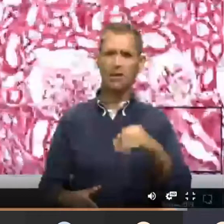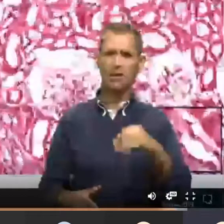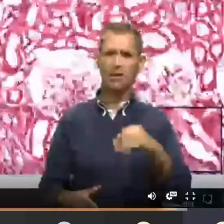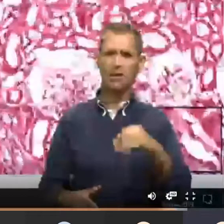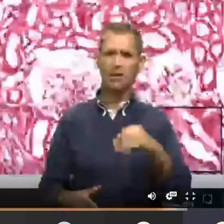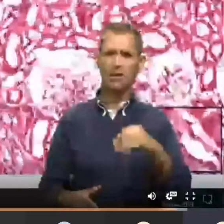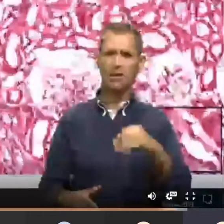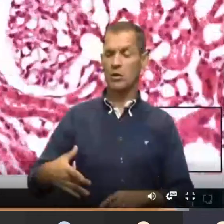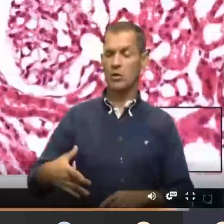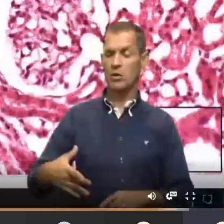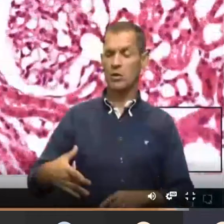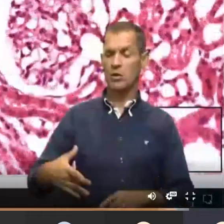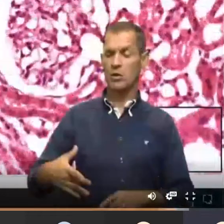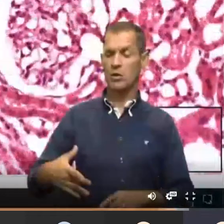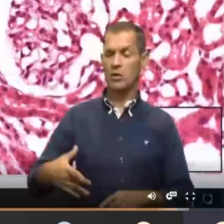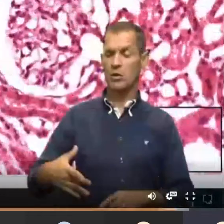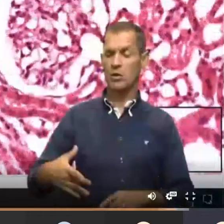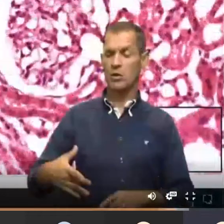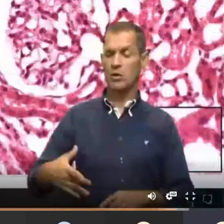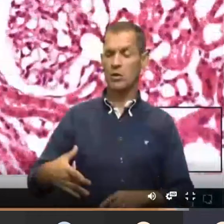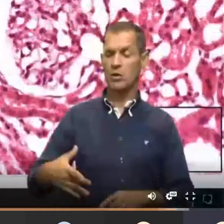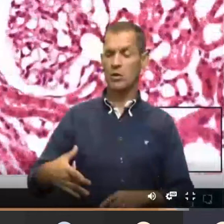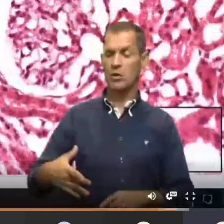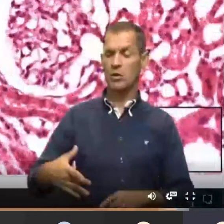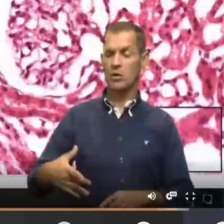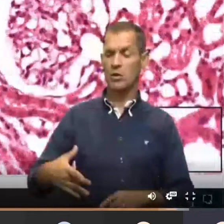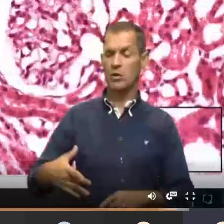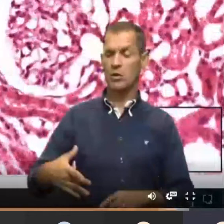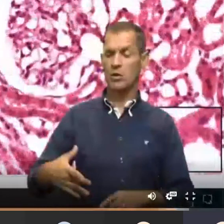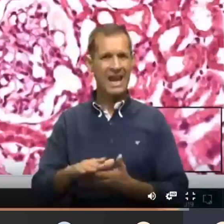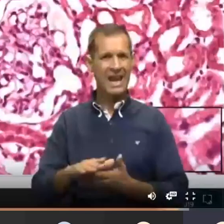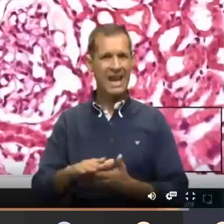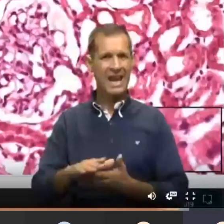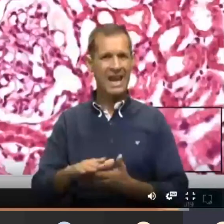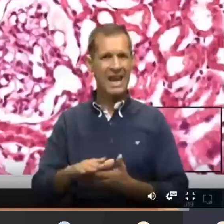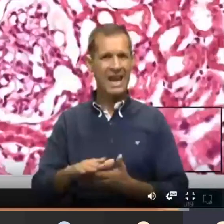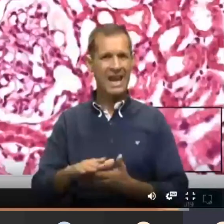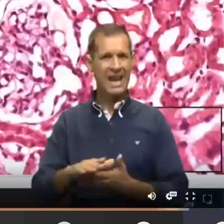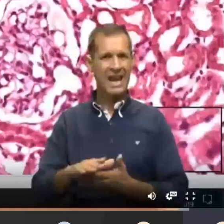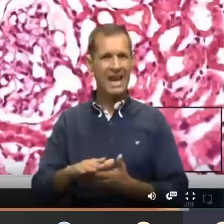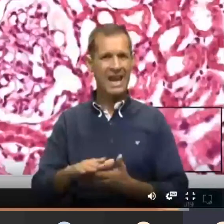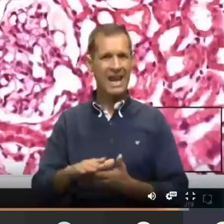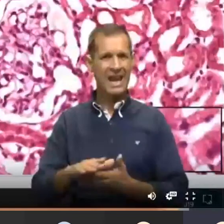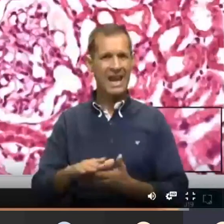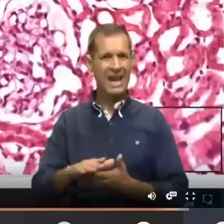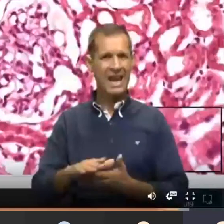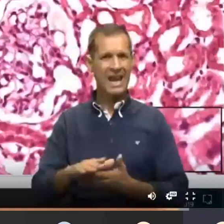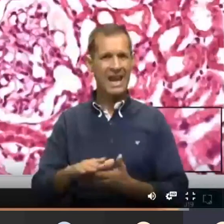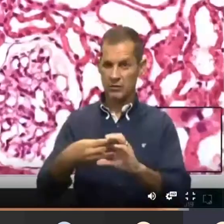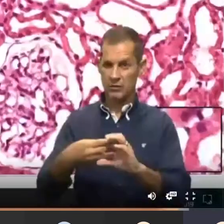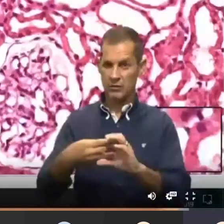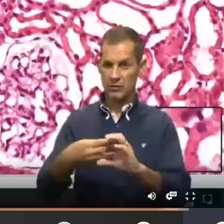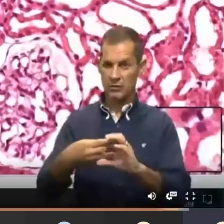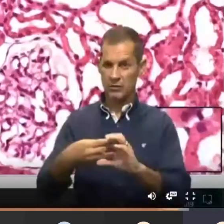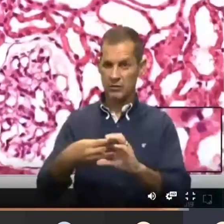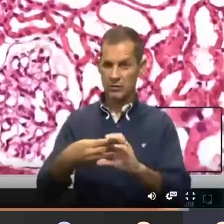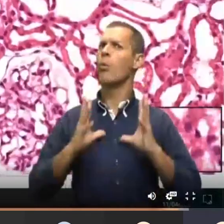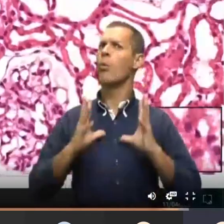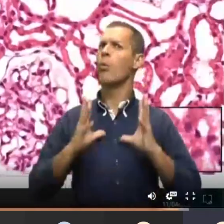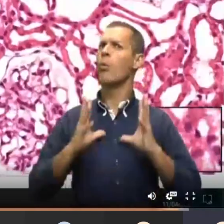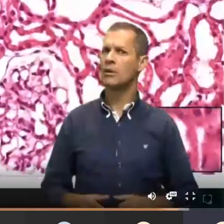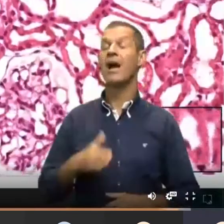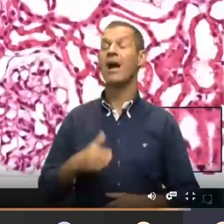túbulo renal. Olha aqui como o citoplasma está bonito, tá? Não tem nenhum tipo de problema nessas células, os núcleos estão